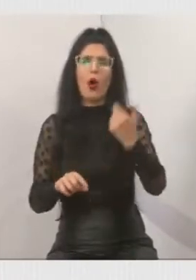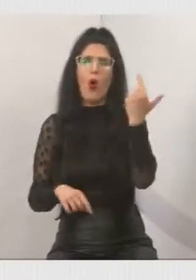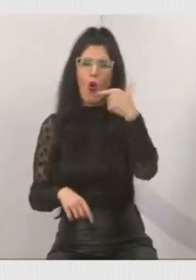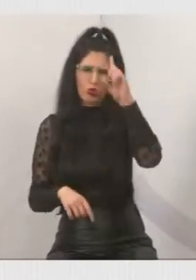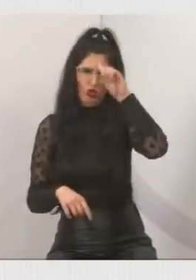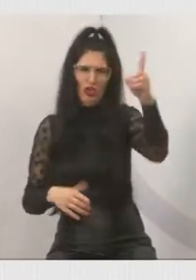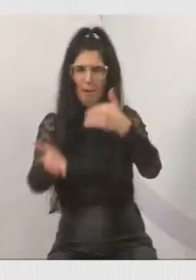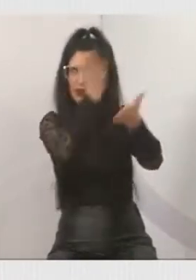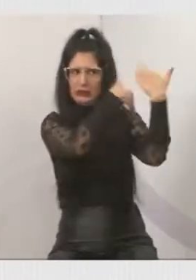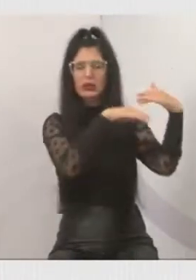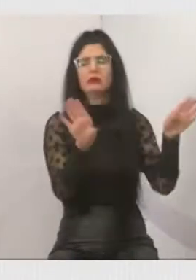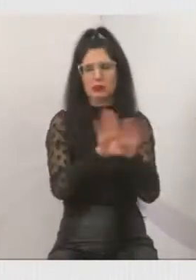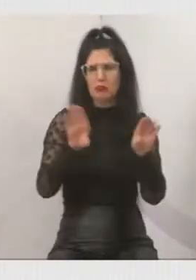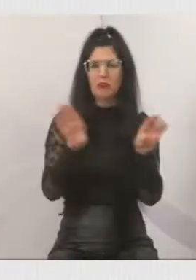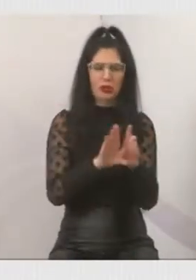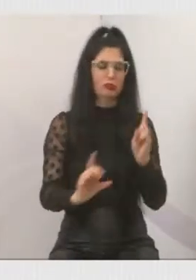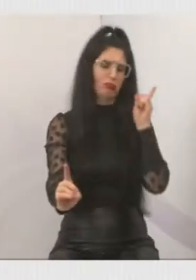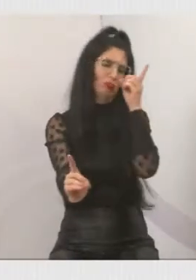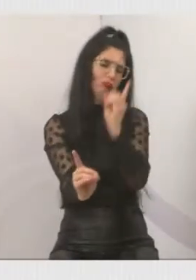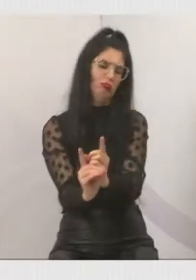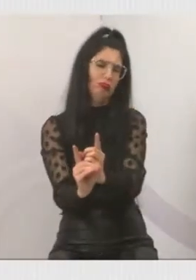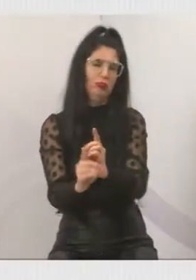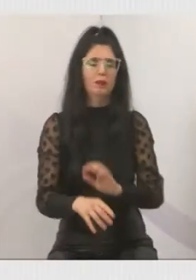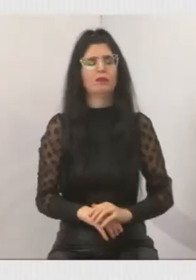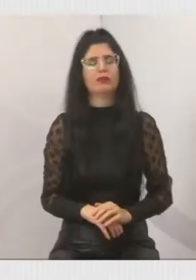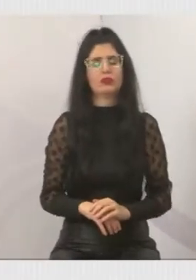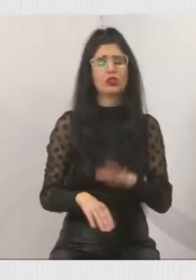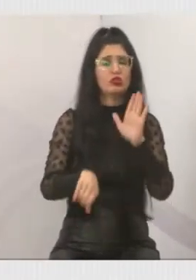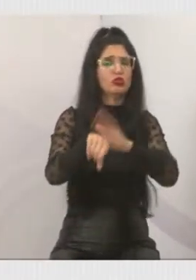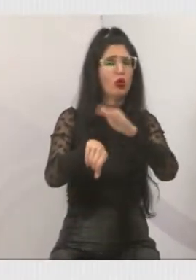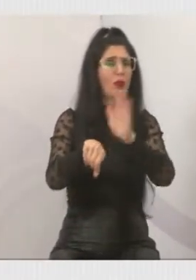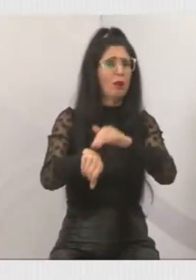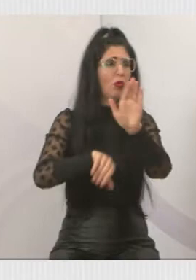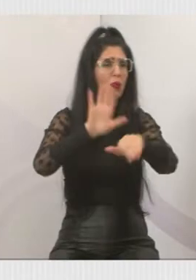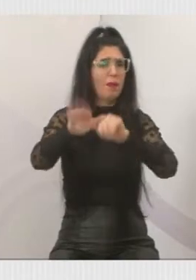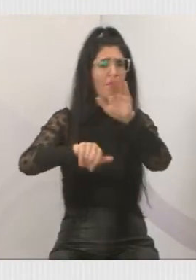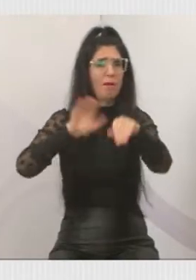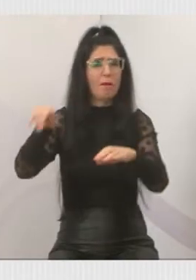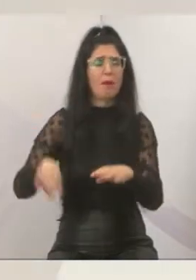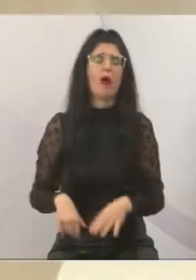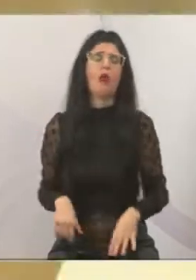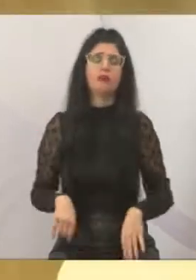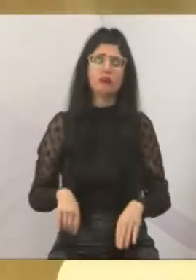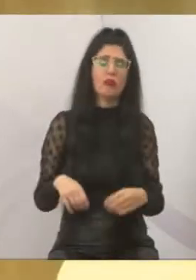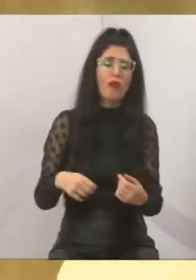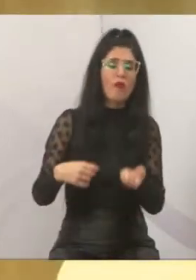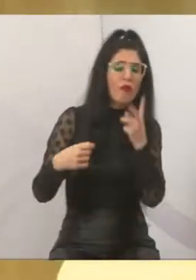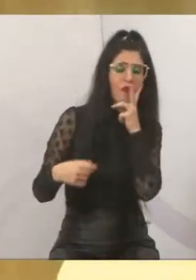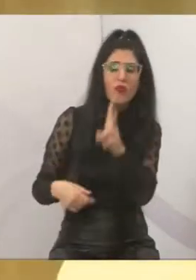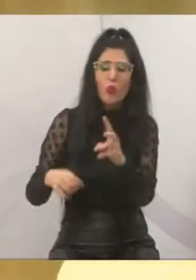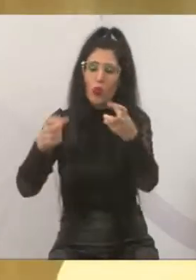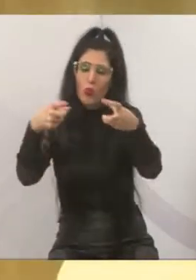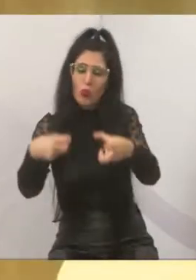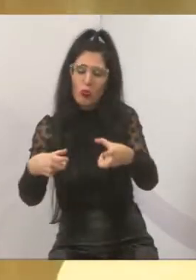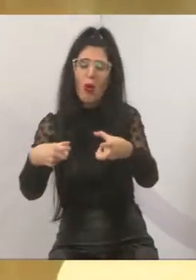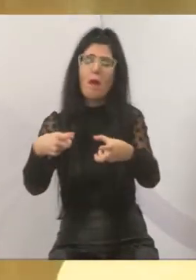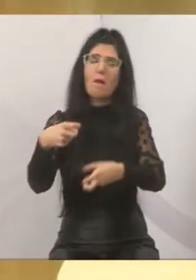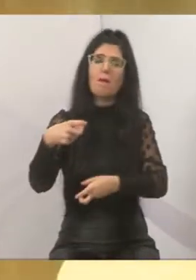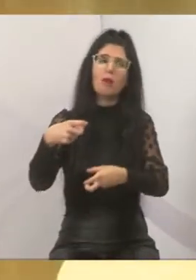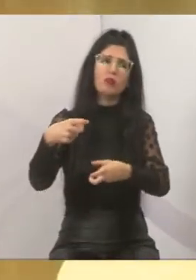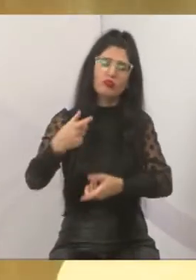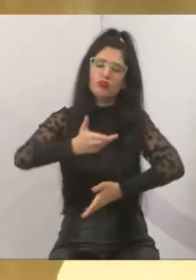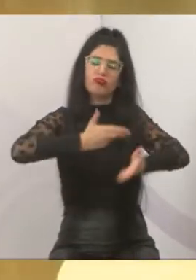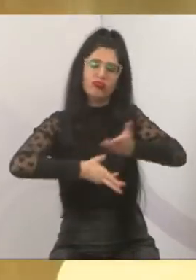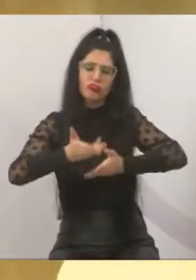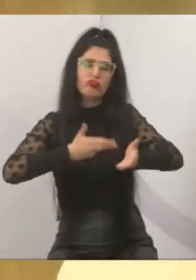nos chamaram aí para a gente conhecer as demandas. E lá, Valmir, tive uma ideia, vou levar isso para frente,